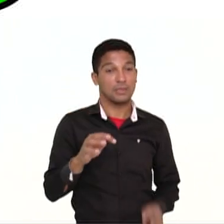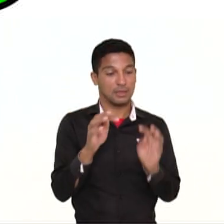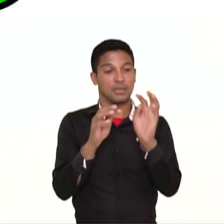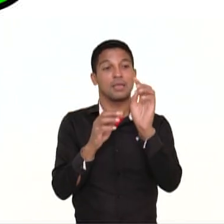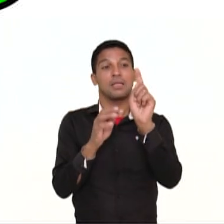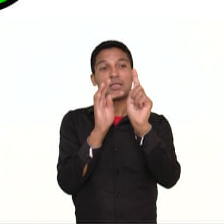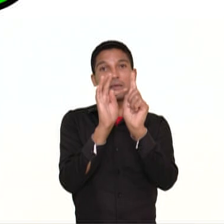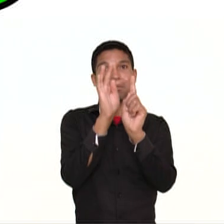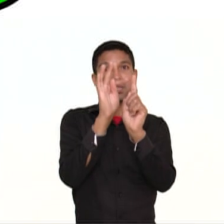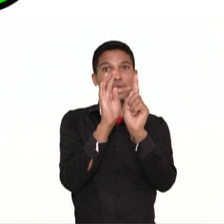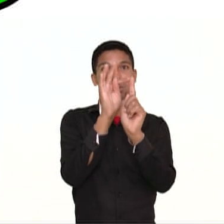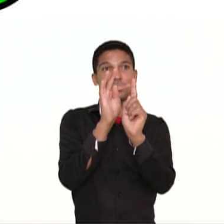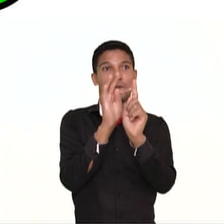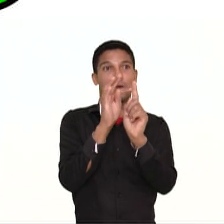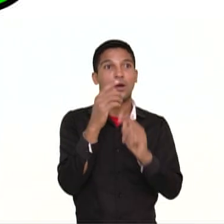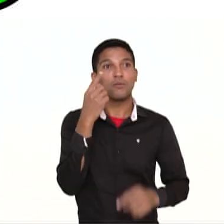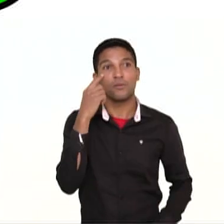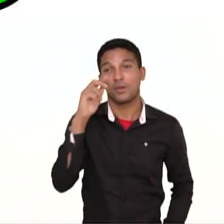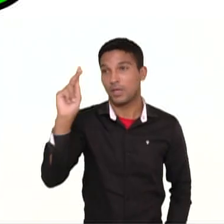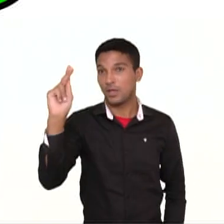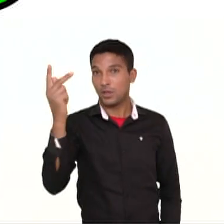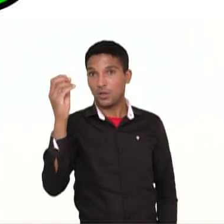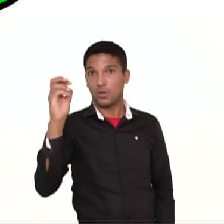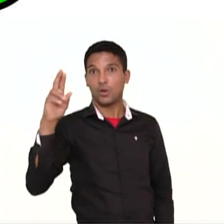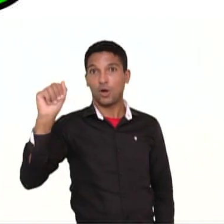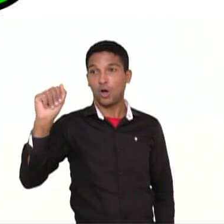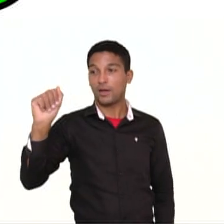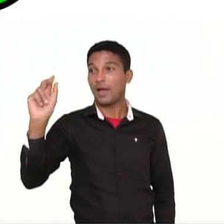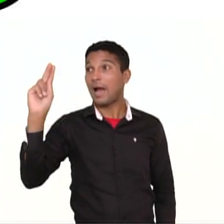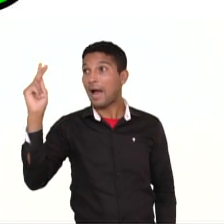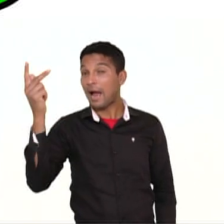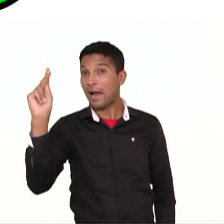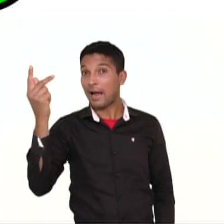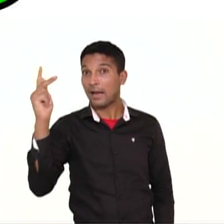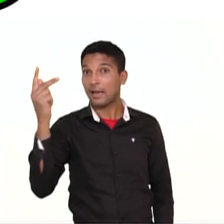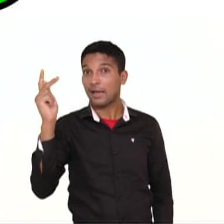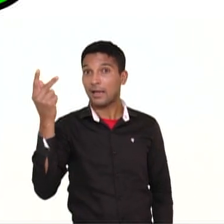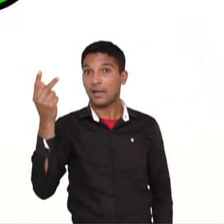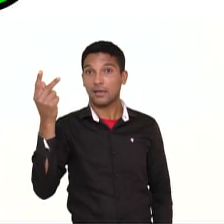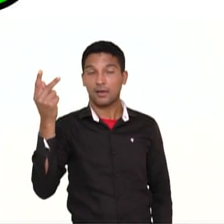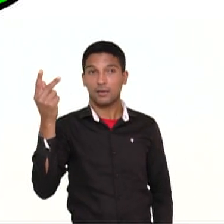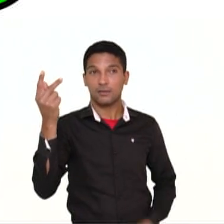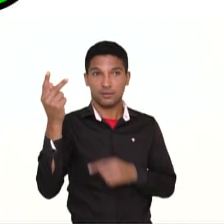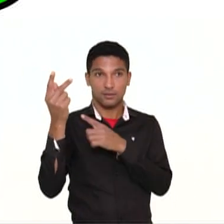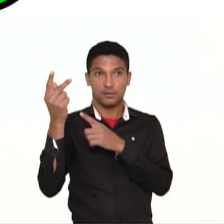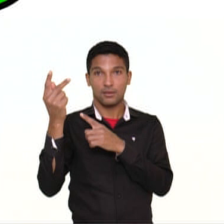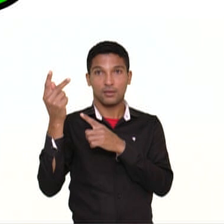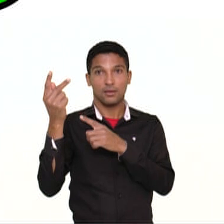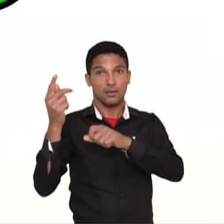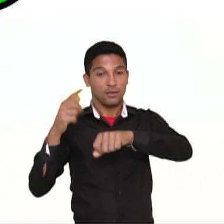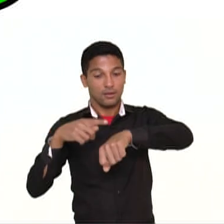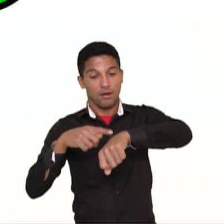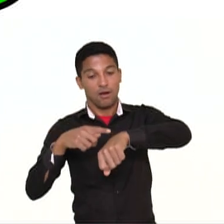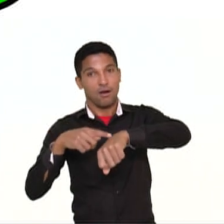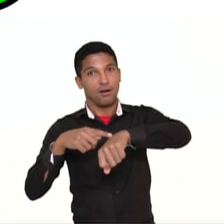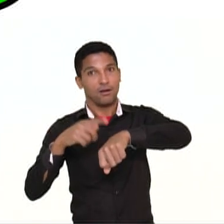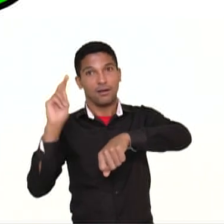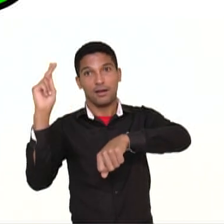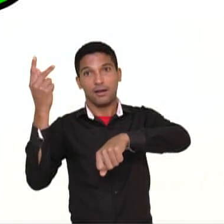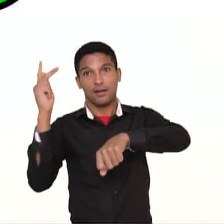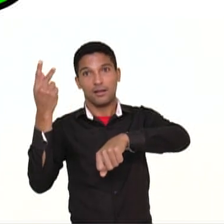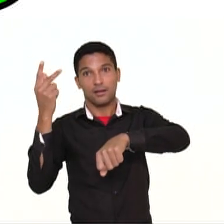hora H, olha só, hora H do dia, ou seja, o H que vai aparecer na nossa função é referente à